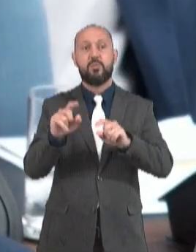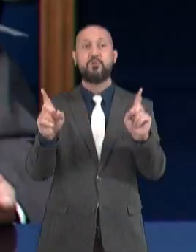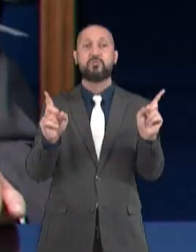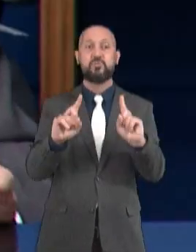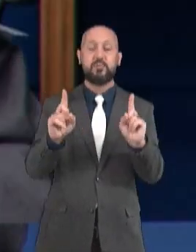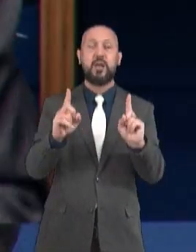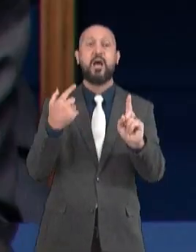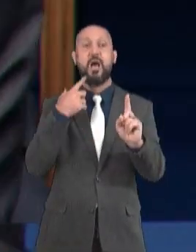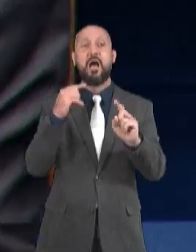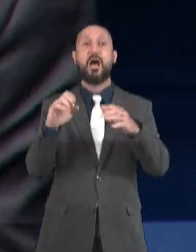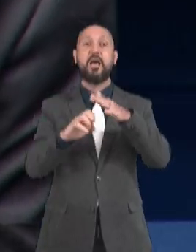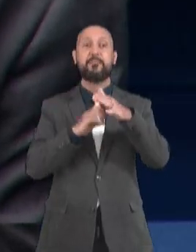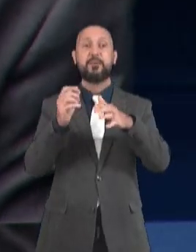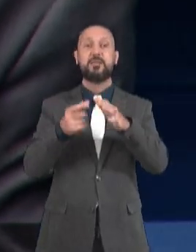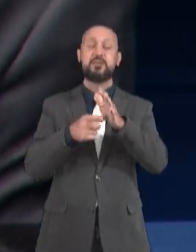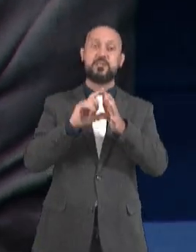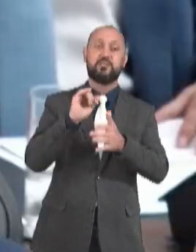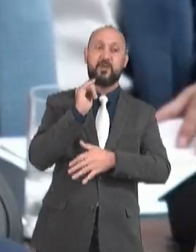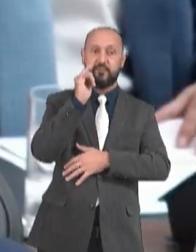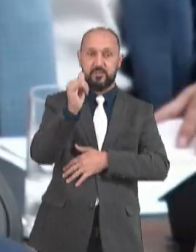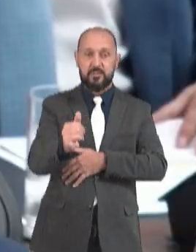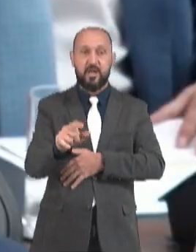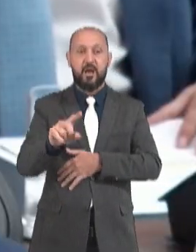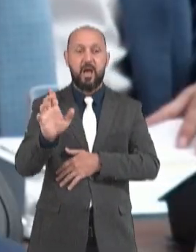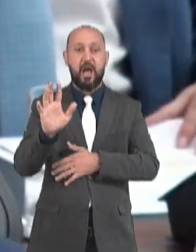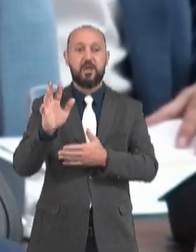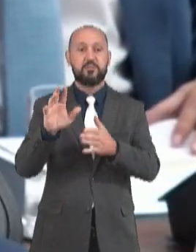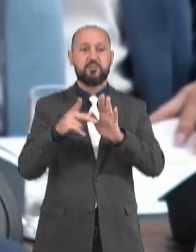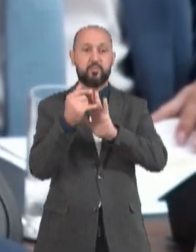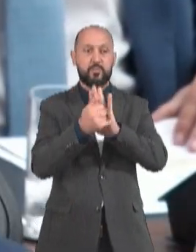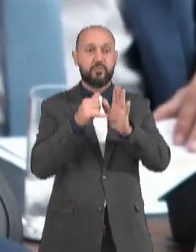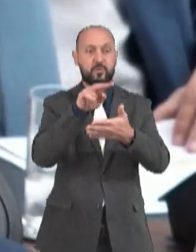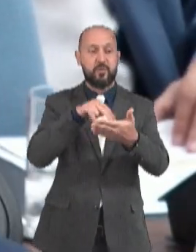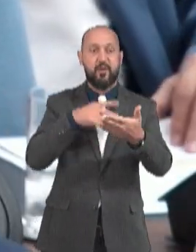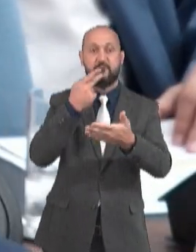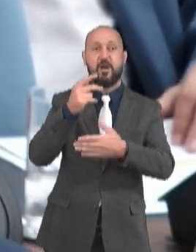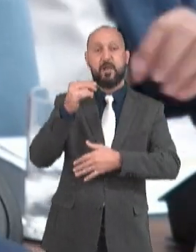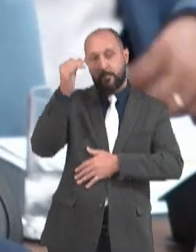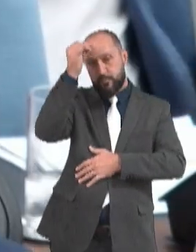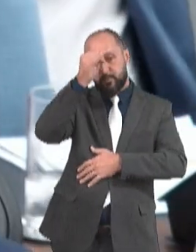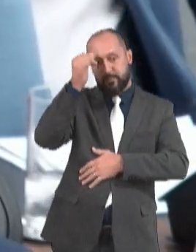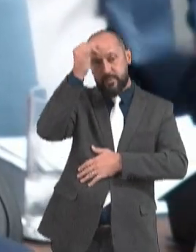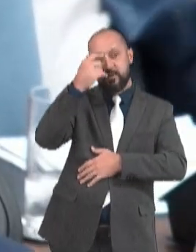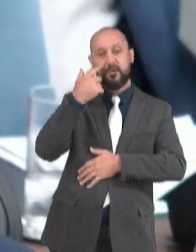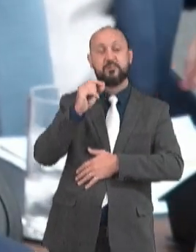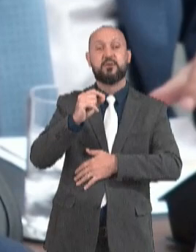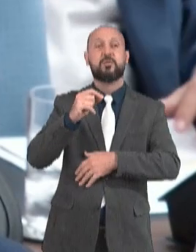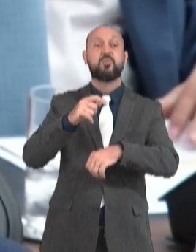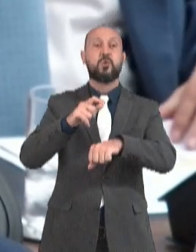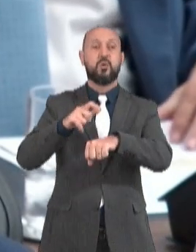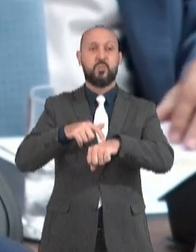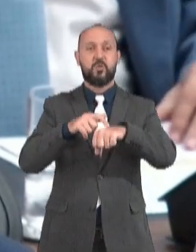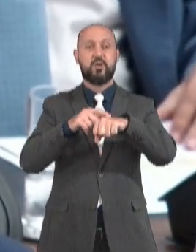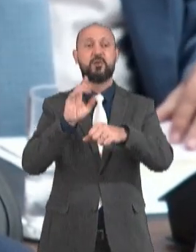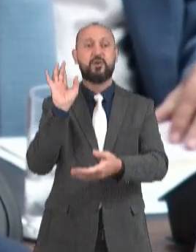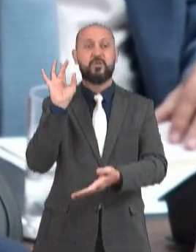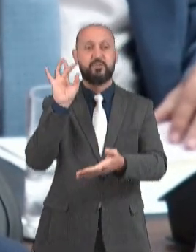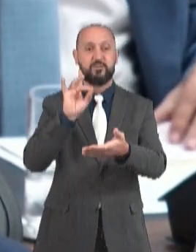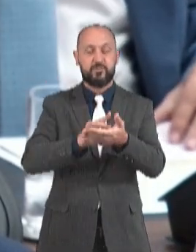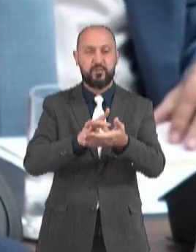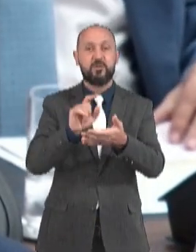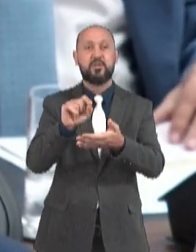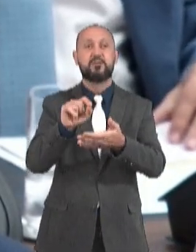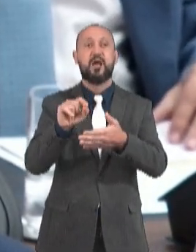horário é a empresa ou transportadora. Às vezes as pessoas não leem o projeto e falam bobagem. Então é no horário que